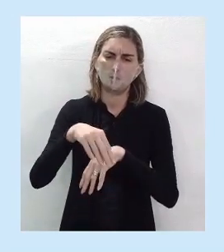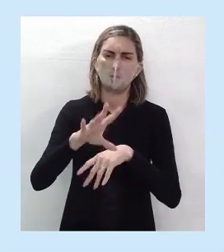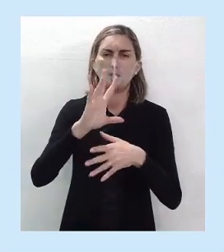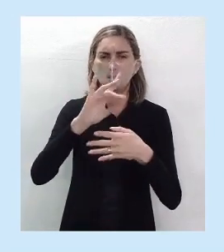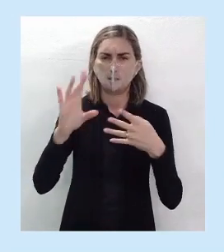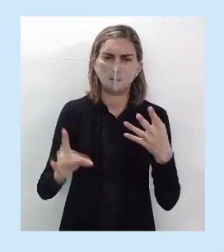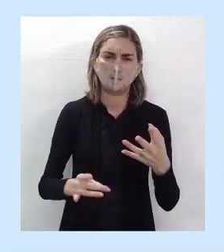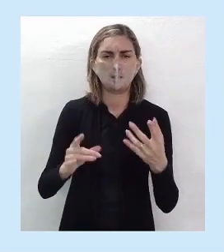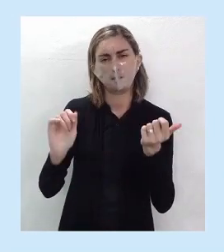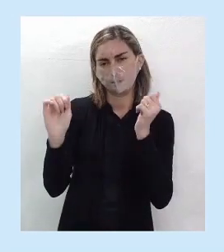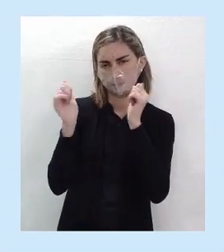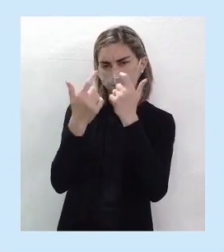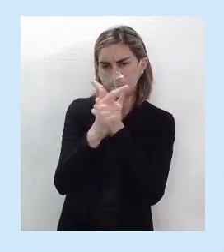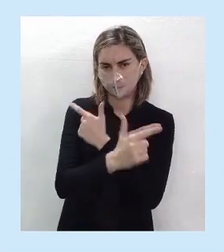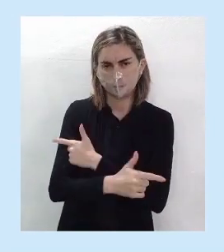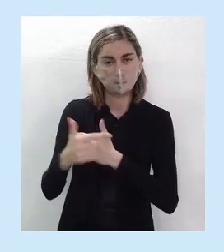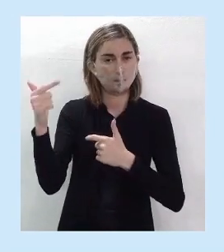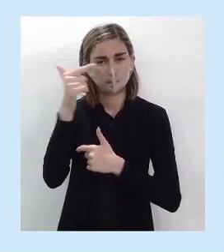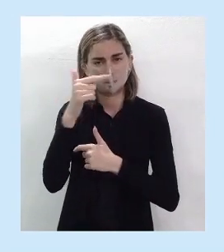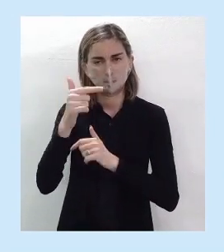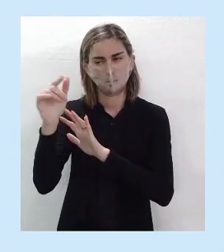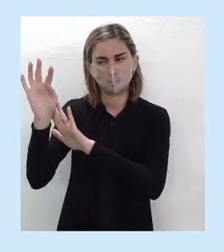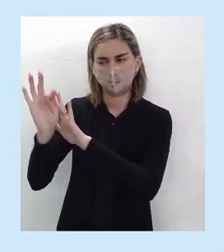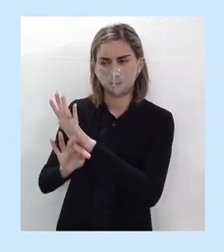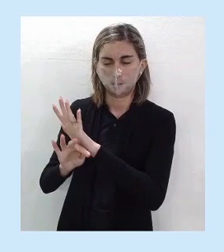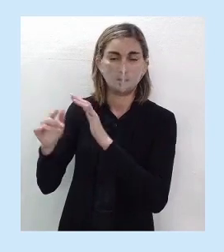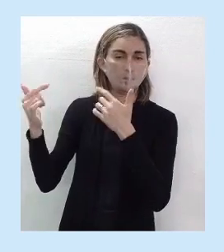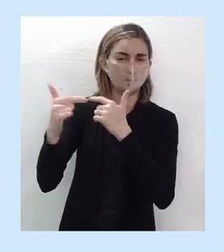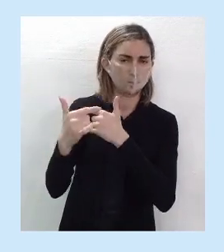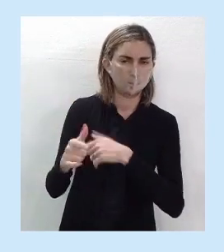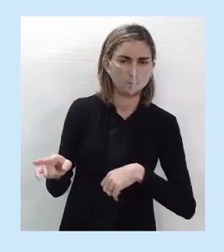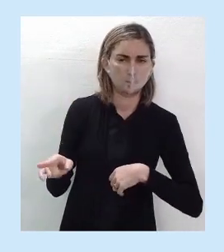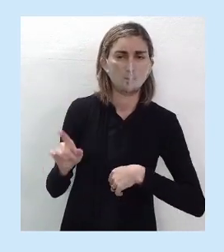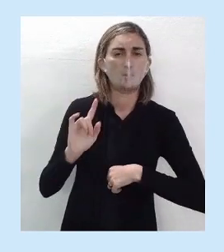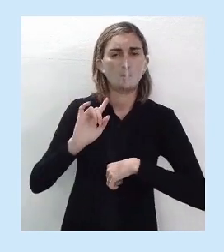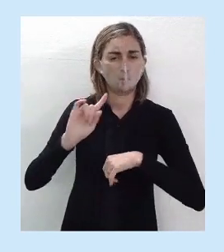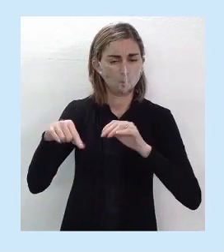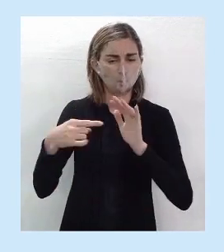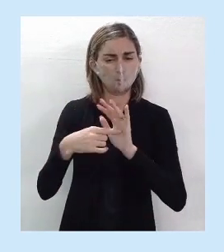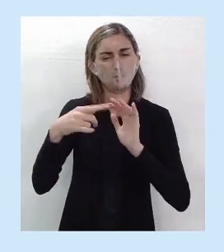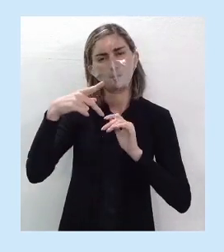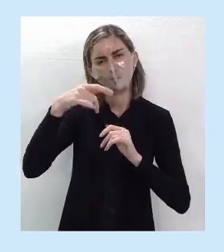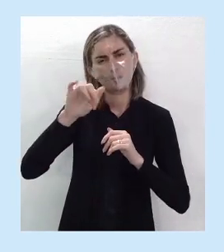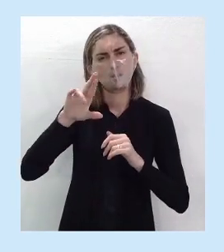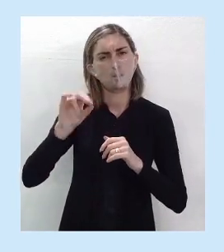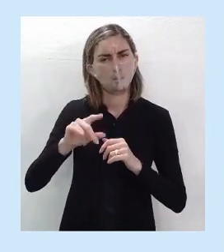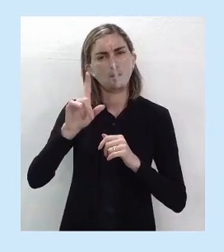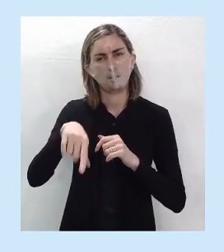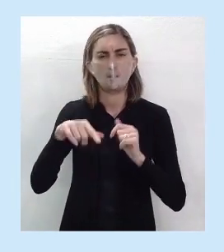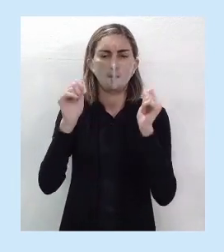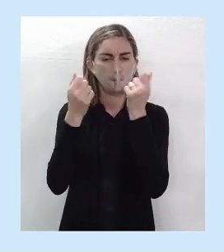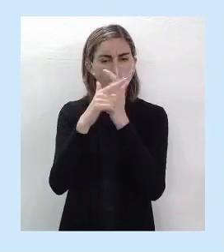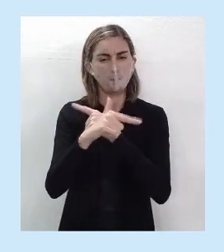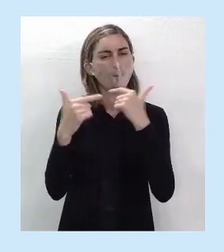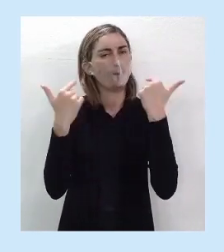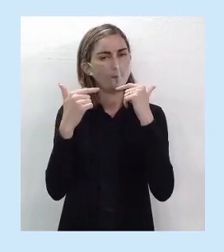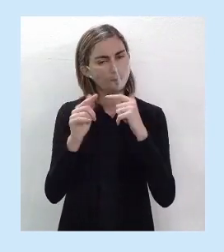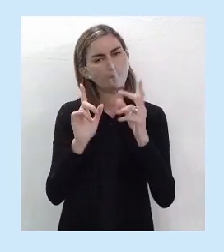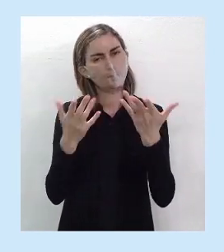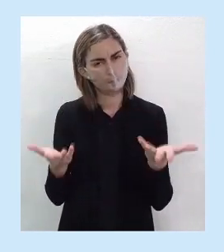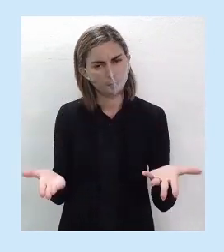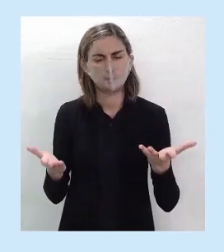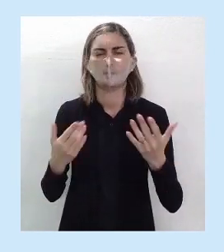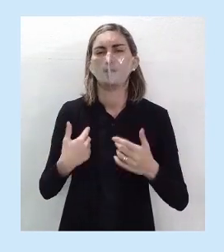de humor na segunda versão. Então, o objetivo da paródia é a comédia mesmo. E